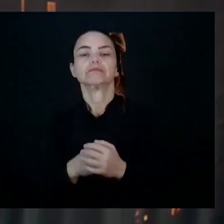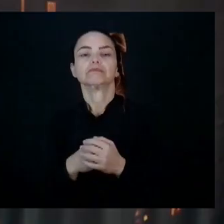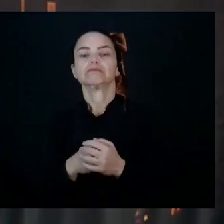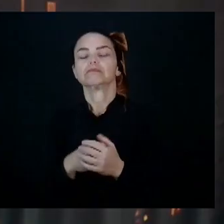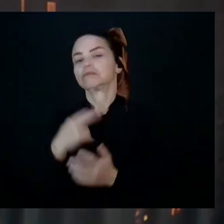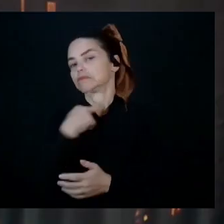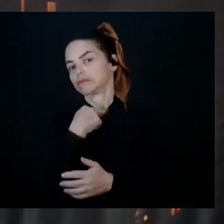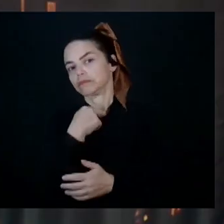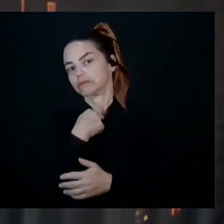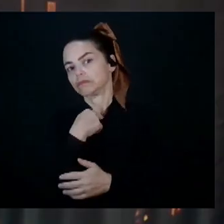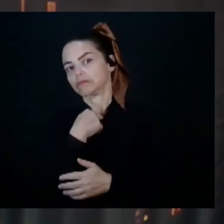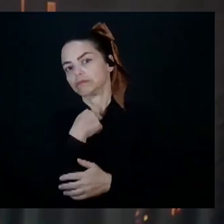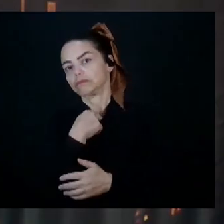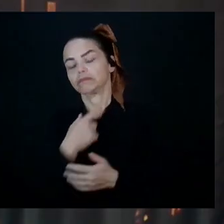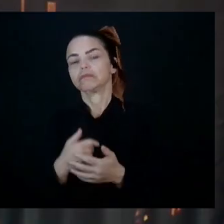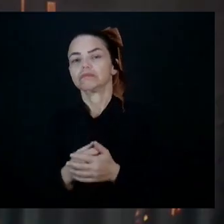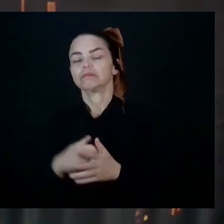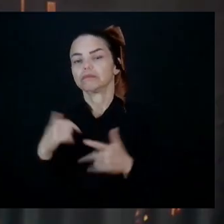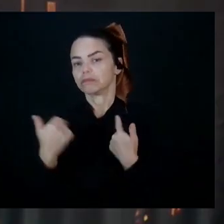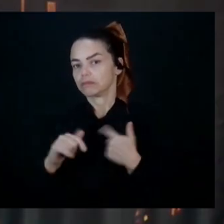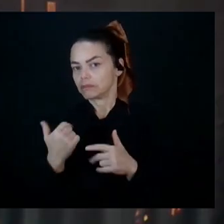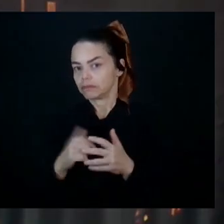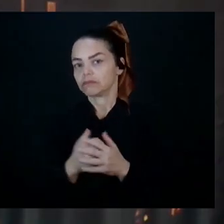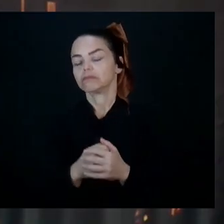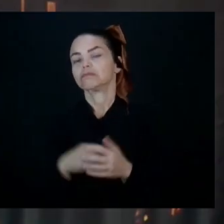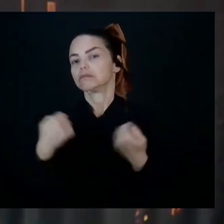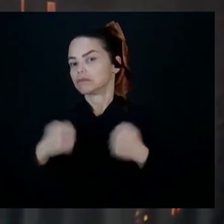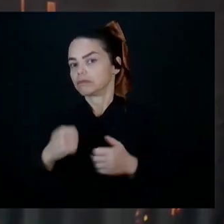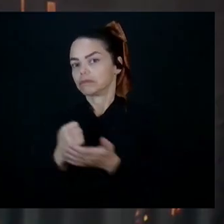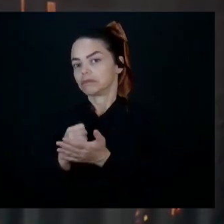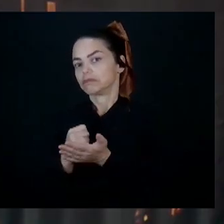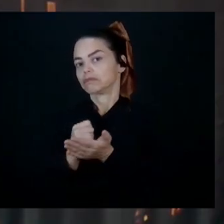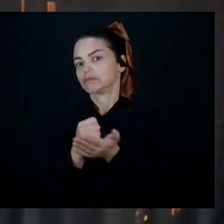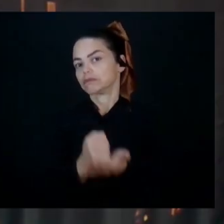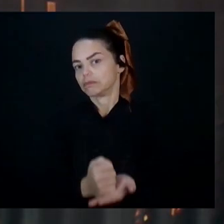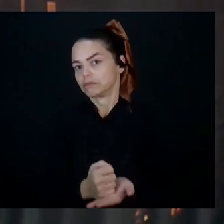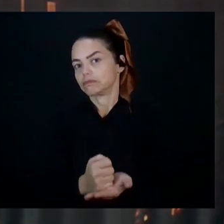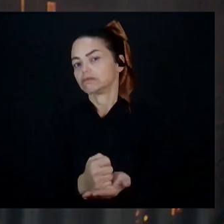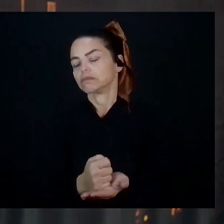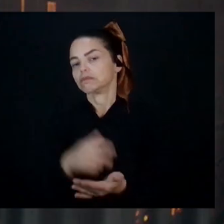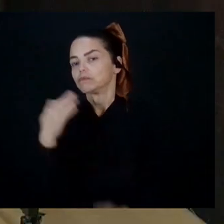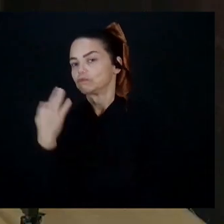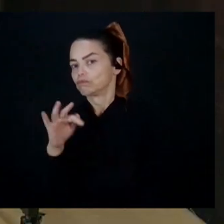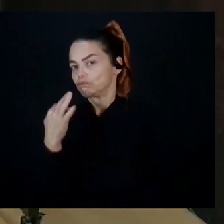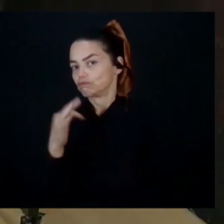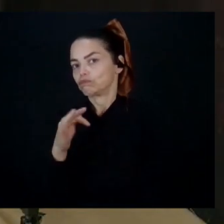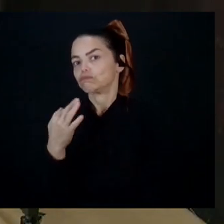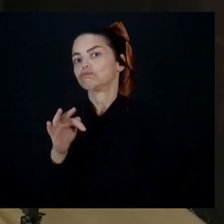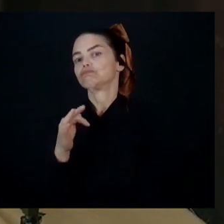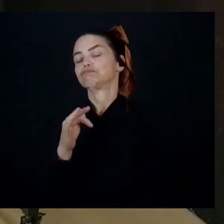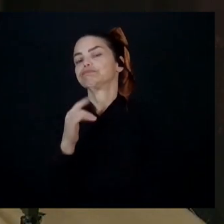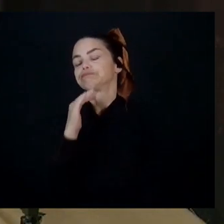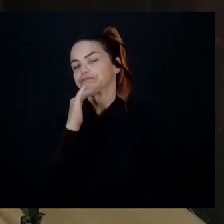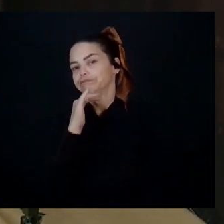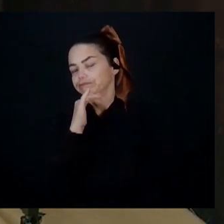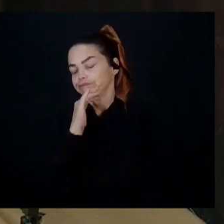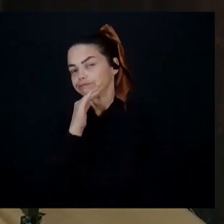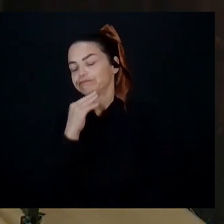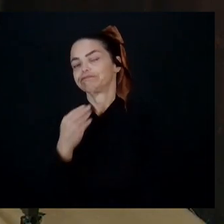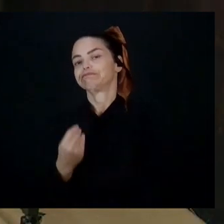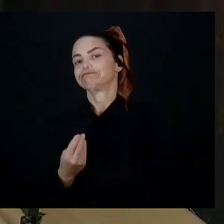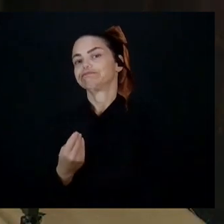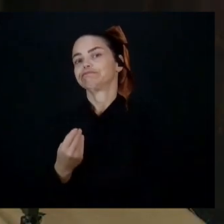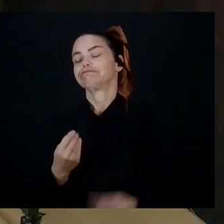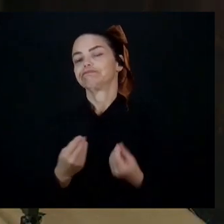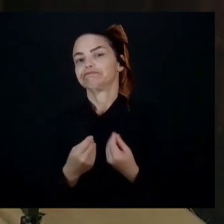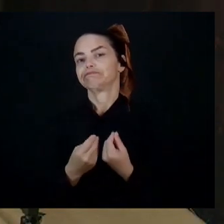executar determinadas tarefas, precisa pedir ajuda, e às vezes isso é uma dor. Dá uma sensação ruim, né? Exato. Né? Então, assim,